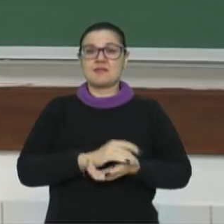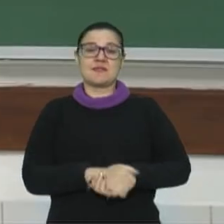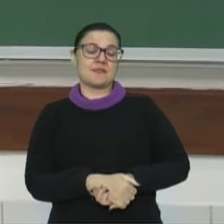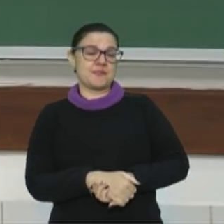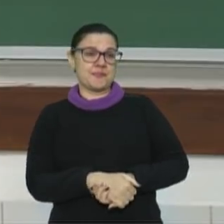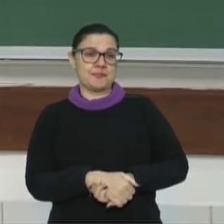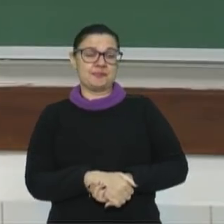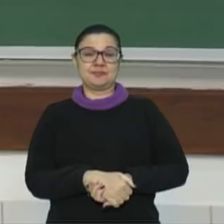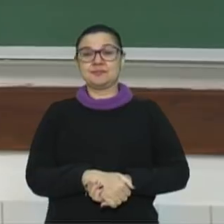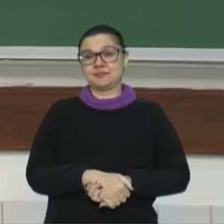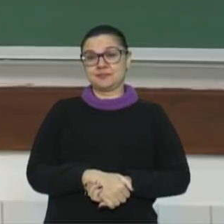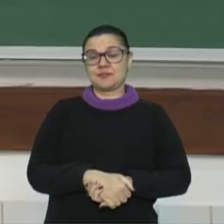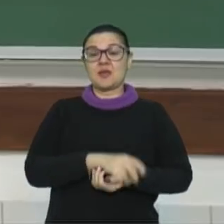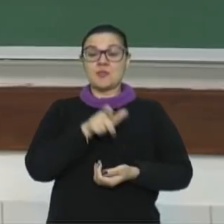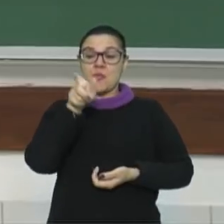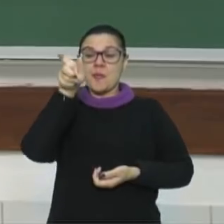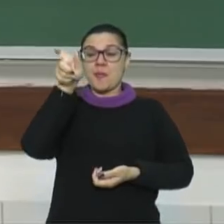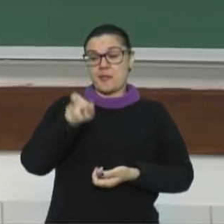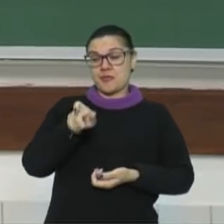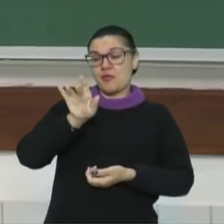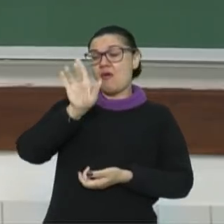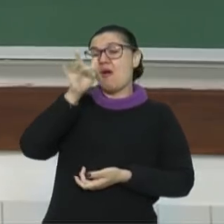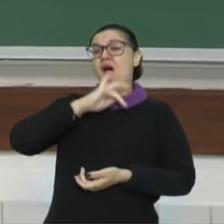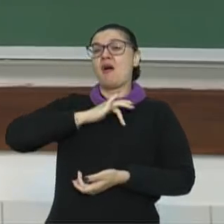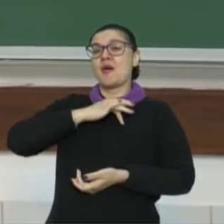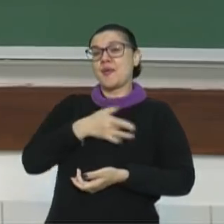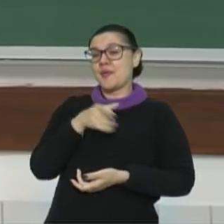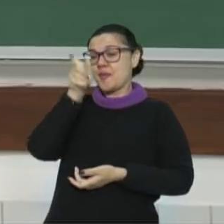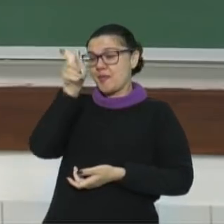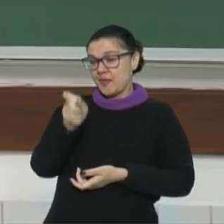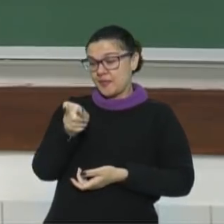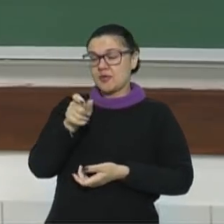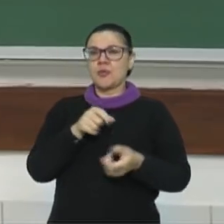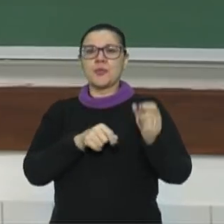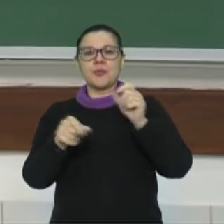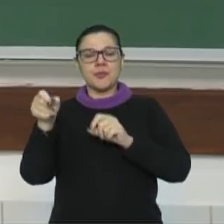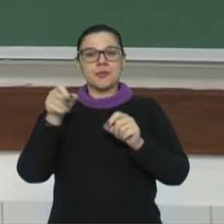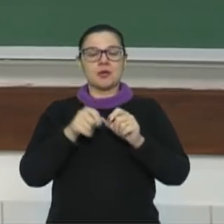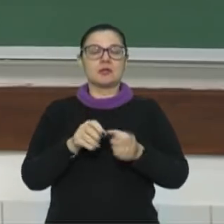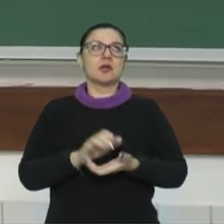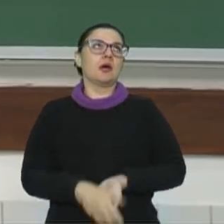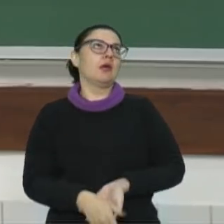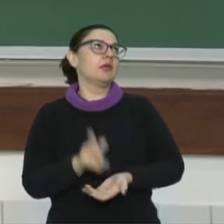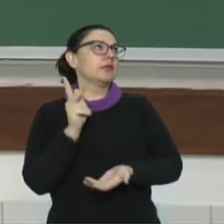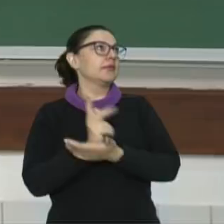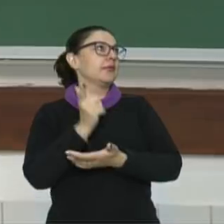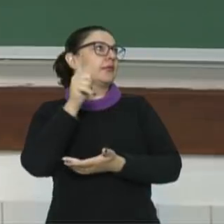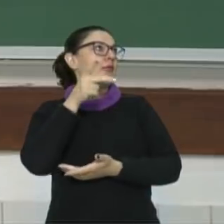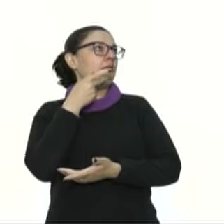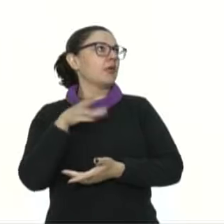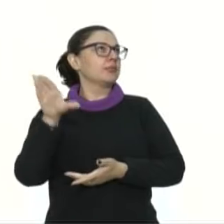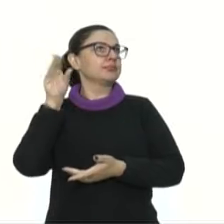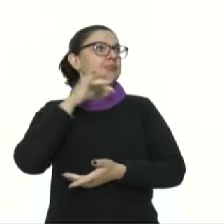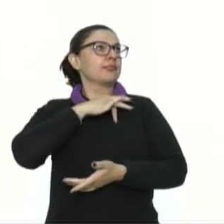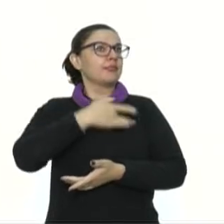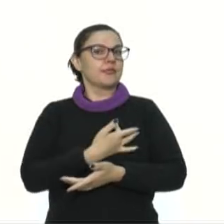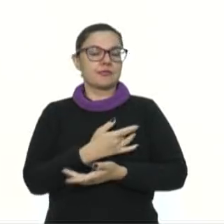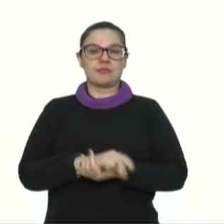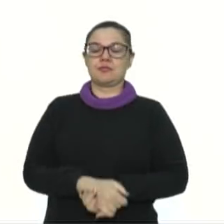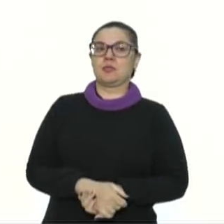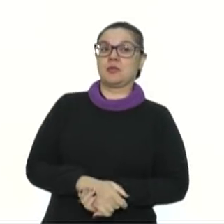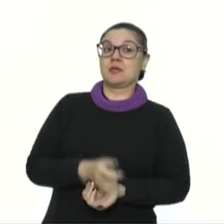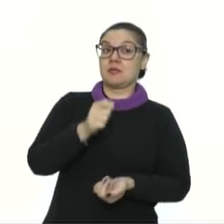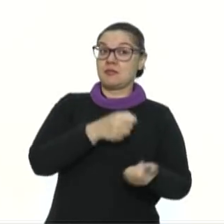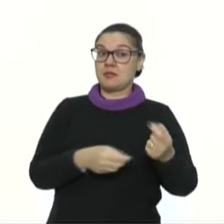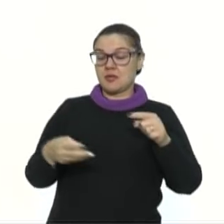Né? Então assim, a gente está pensando, uma pessoa que se faz de vítima, o que ela faz que a gente acha que ela fica se fazendo de vítima? E terceira